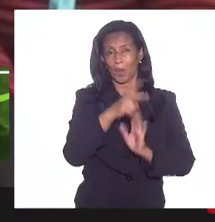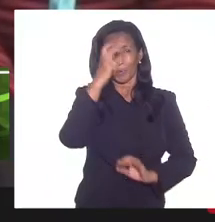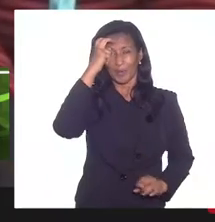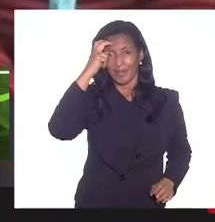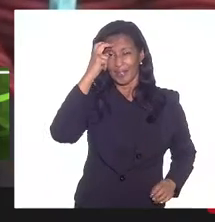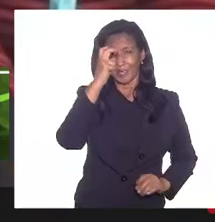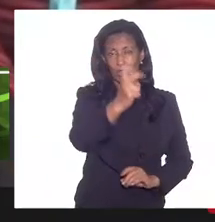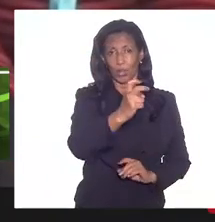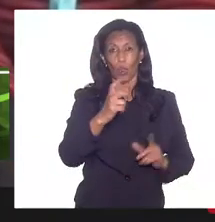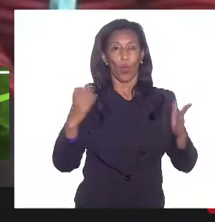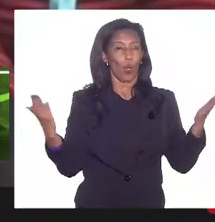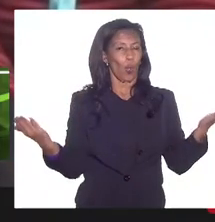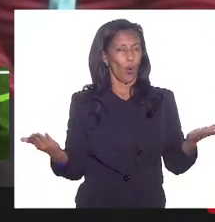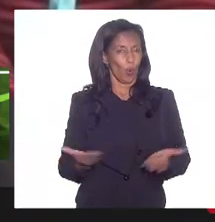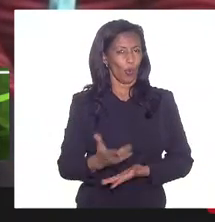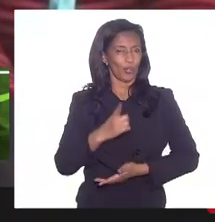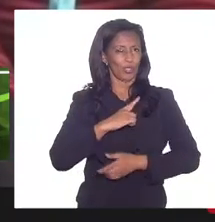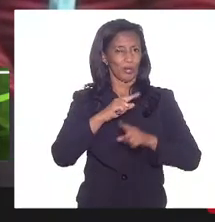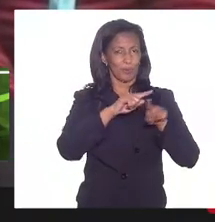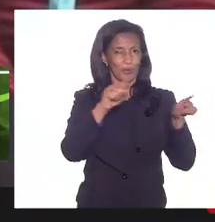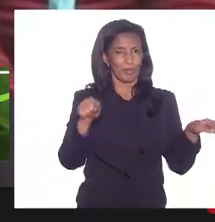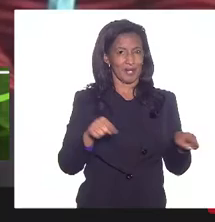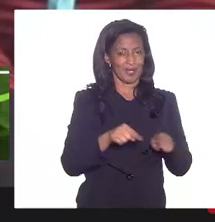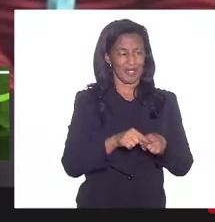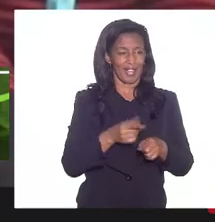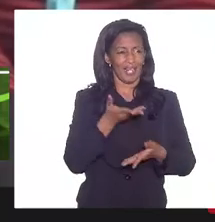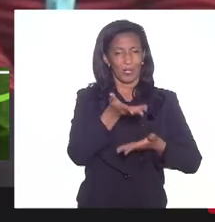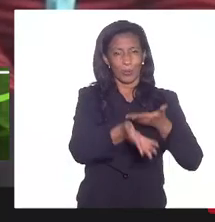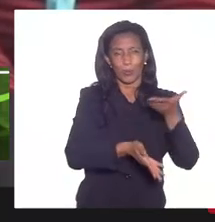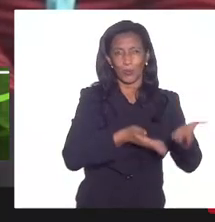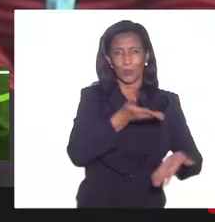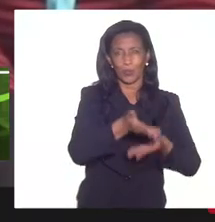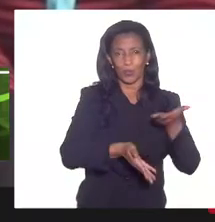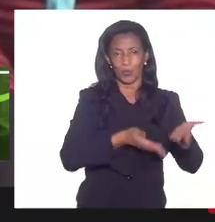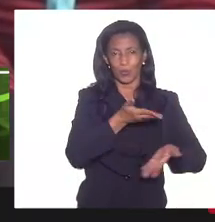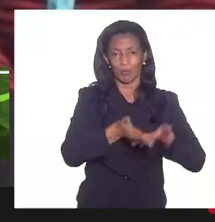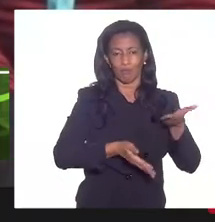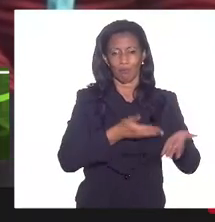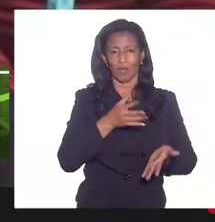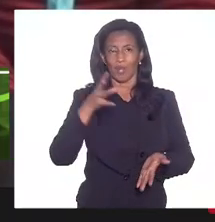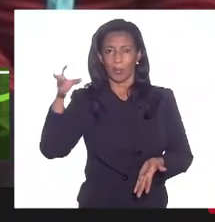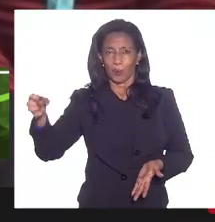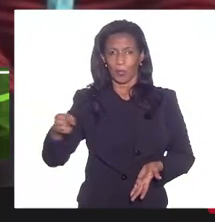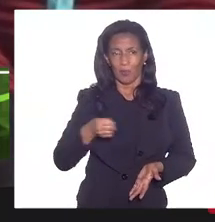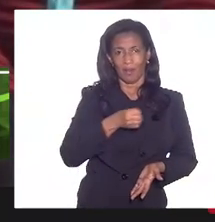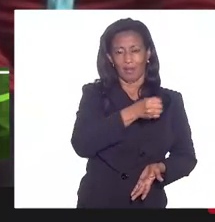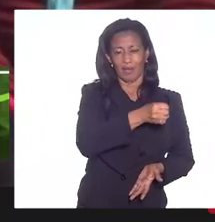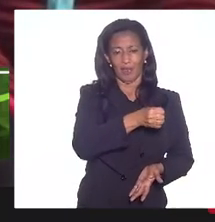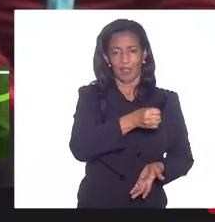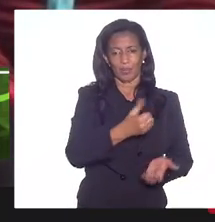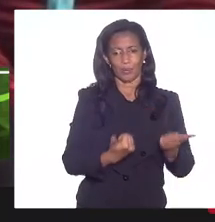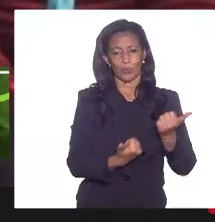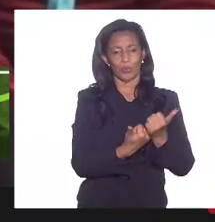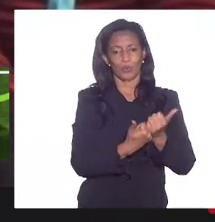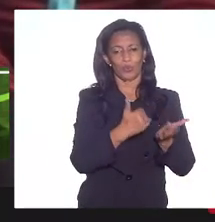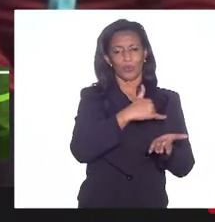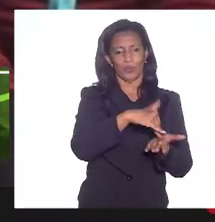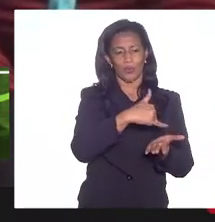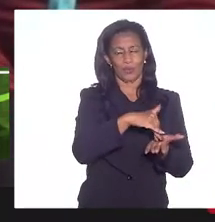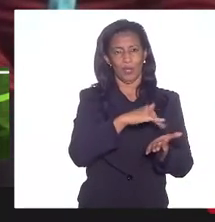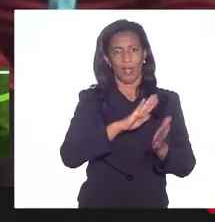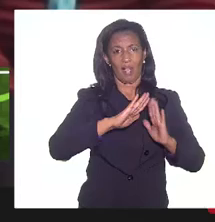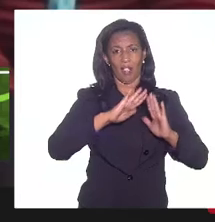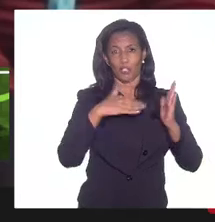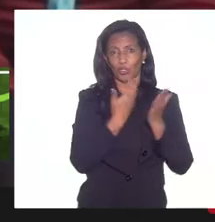departamento que cuida dos eventos e temos o status trouxemos para dentro da nossa subsecretaria a nossa